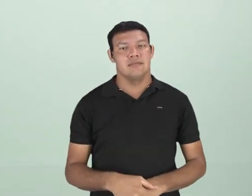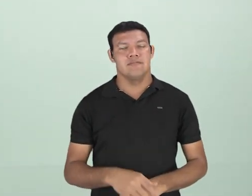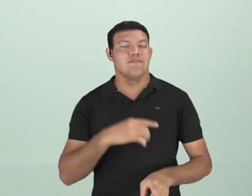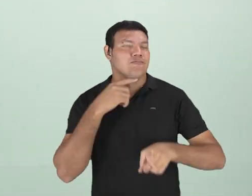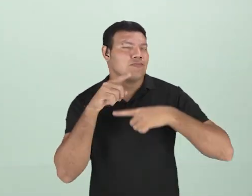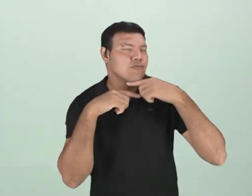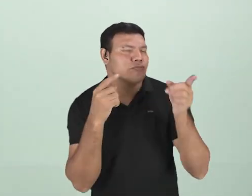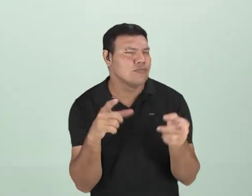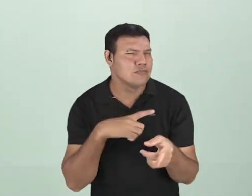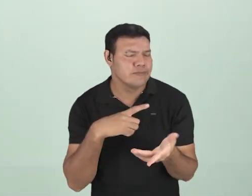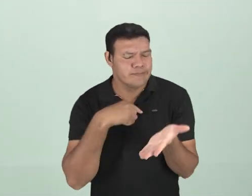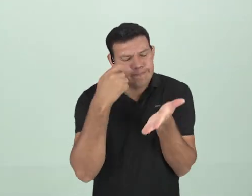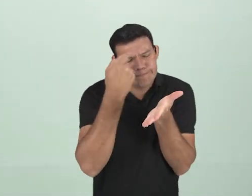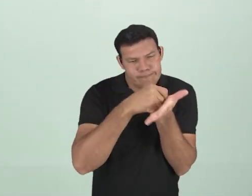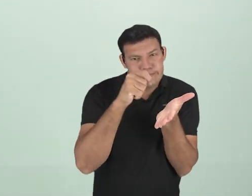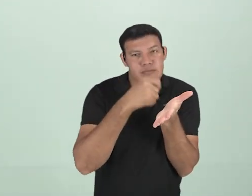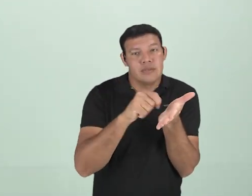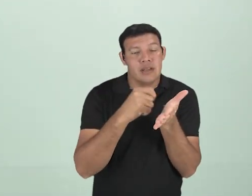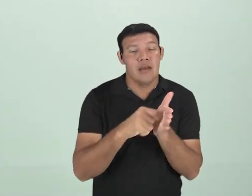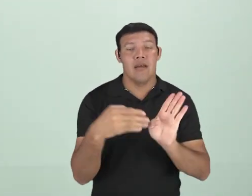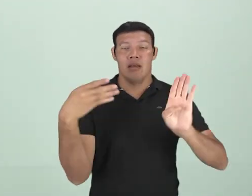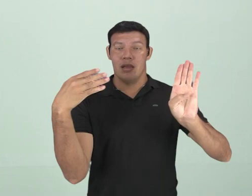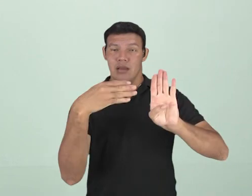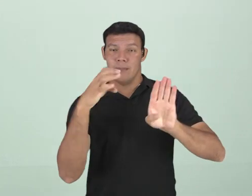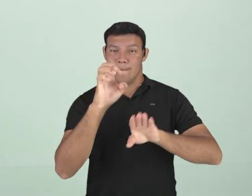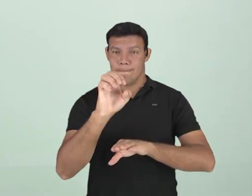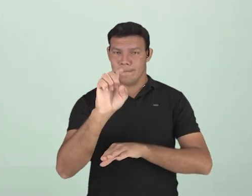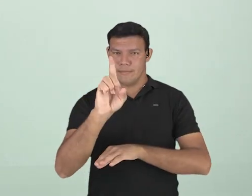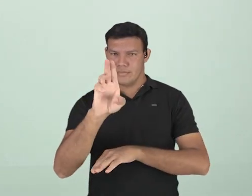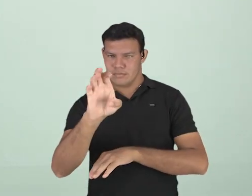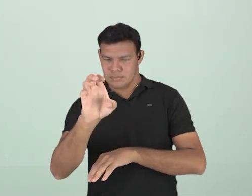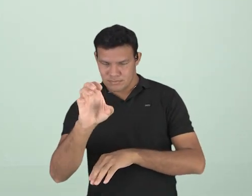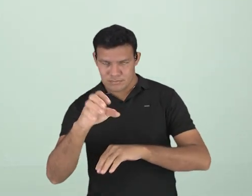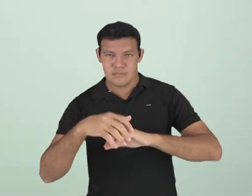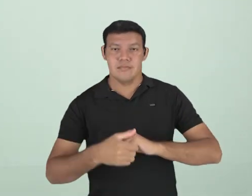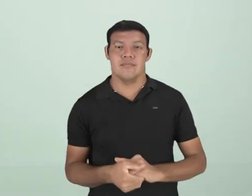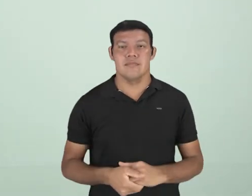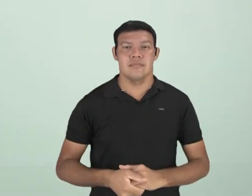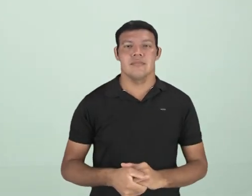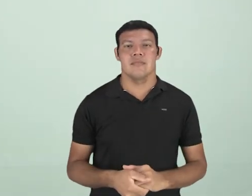tirar dúvidas, fazer anotações, acesse o nosso portal Eduque